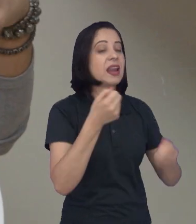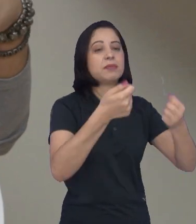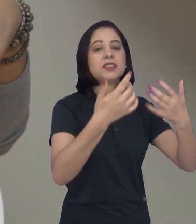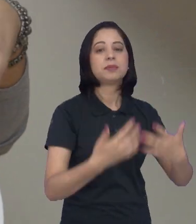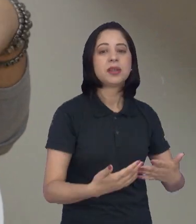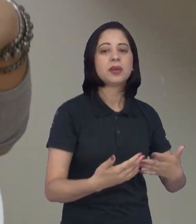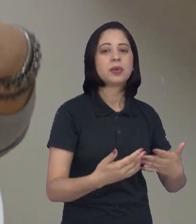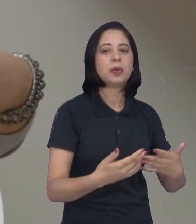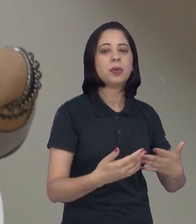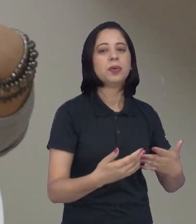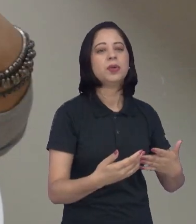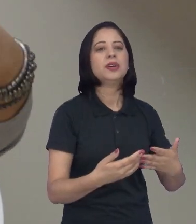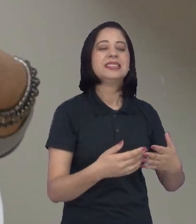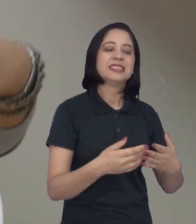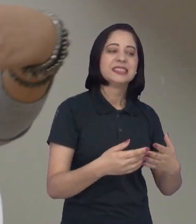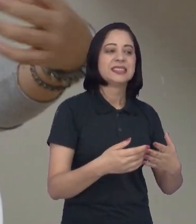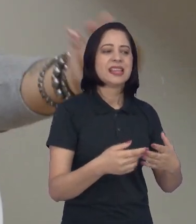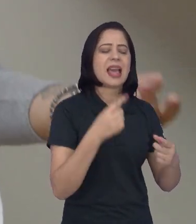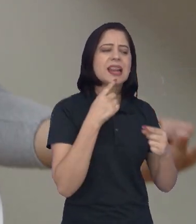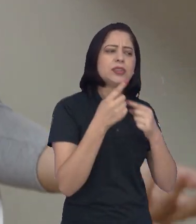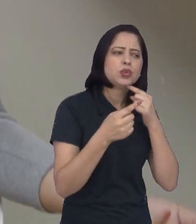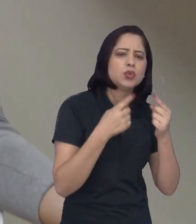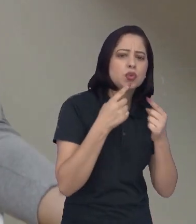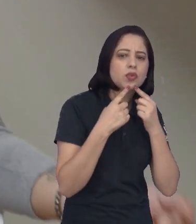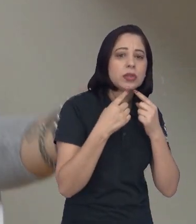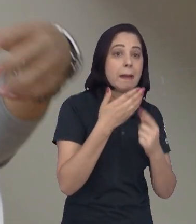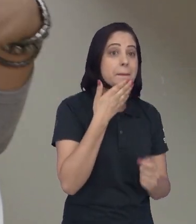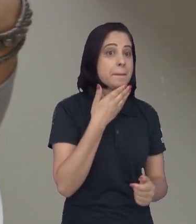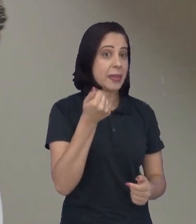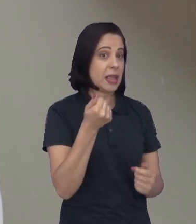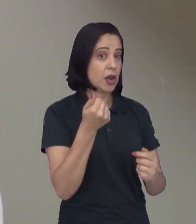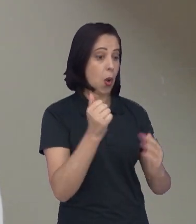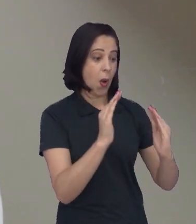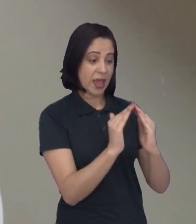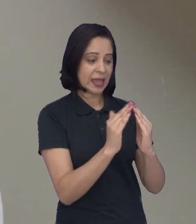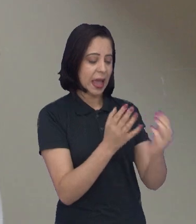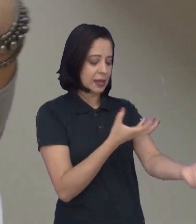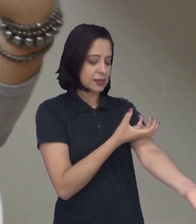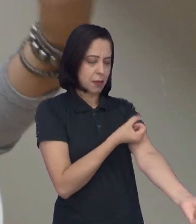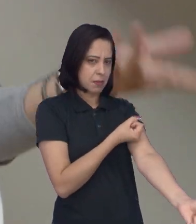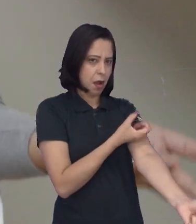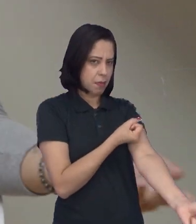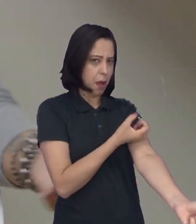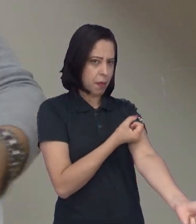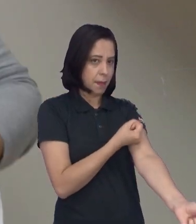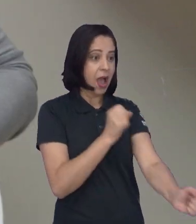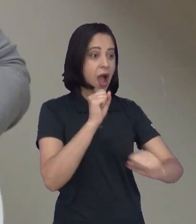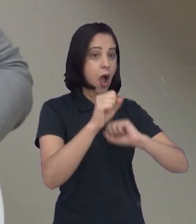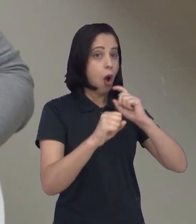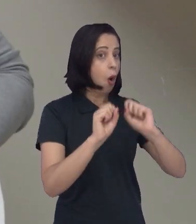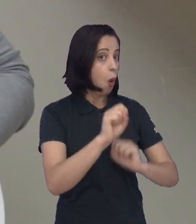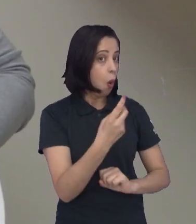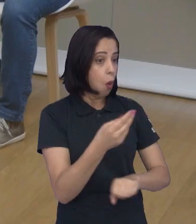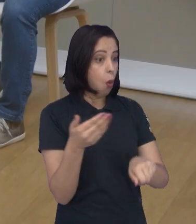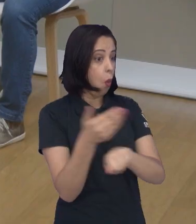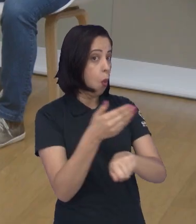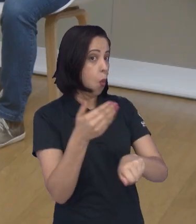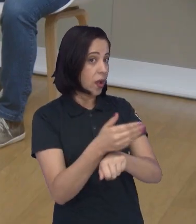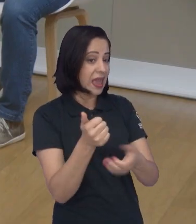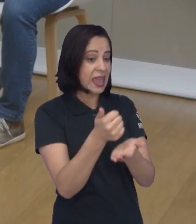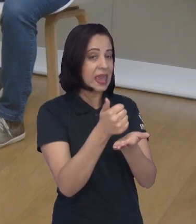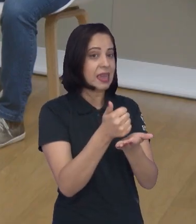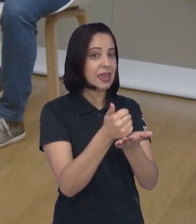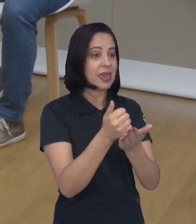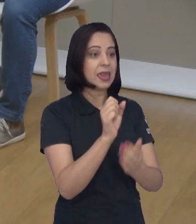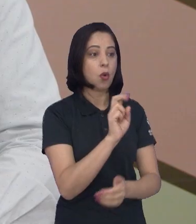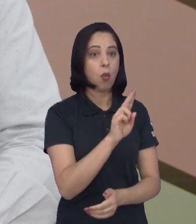dúvida se é melhor medir a pressão com aparelho em casa ou de repente uma farmácia na UBS é